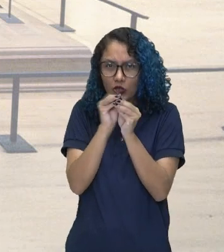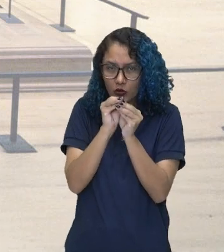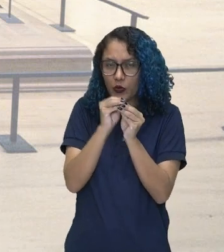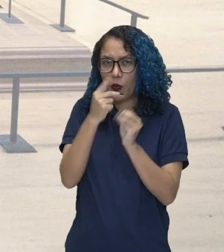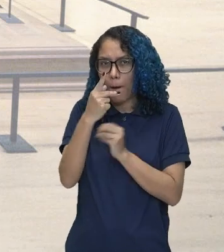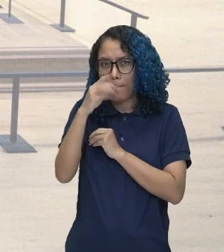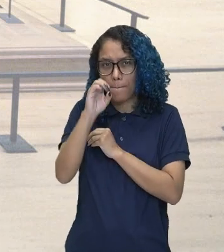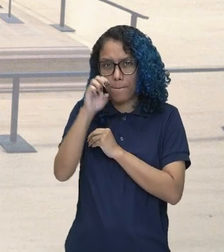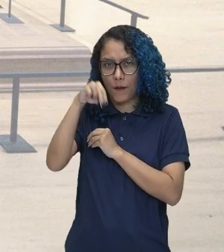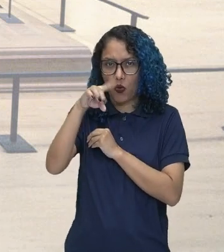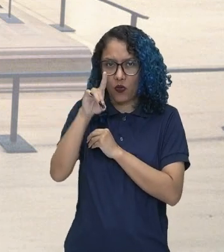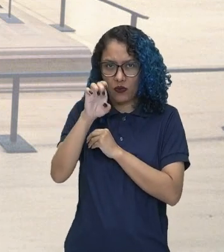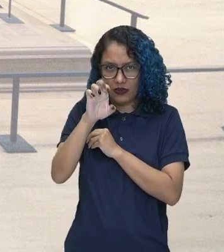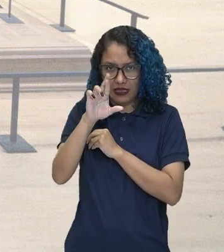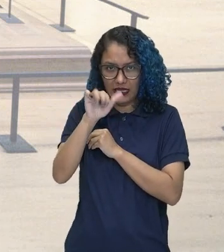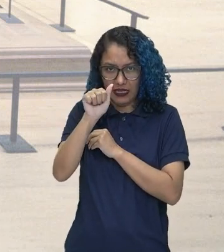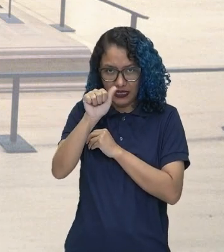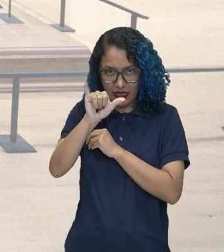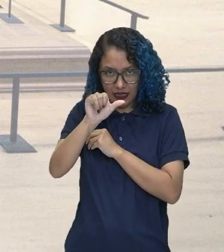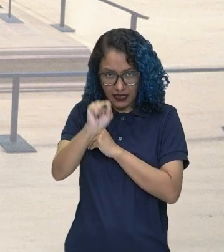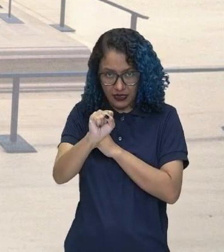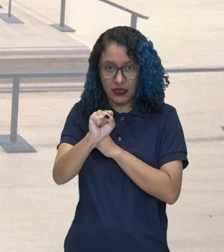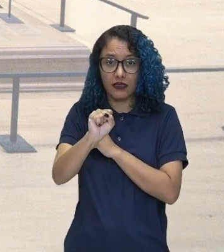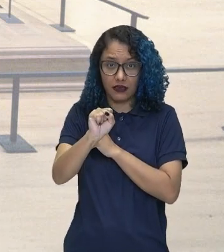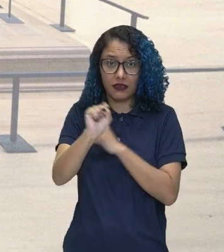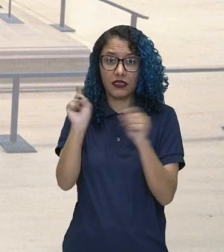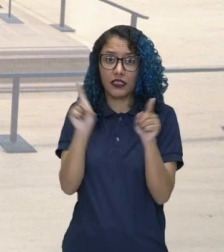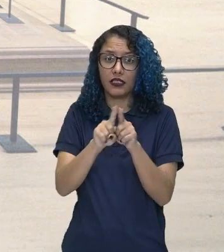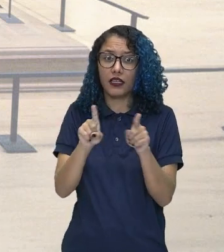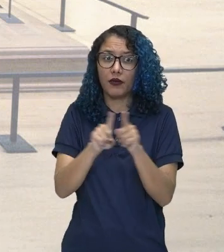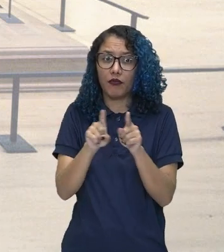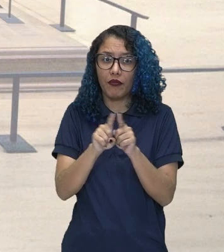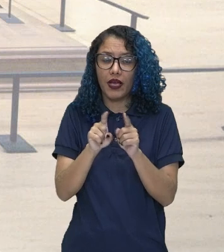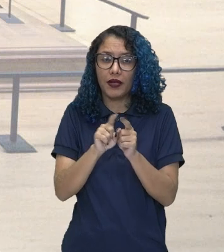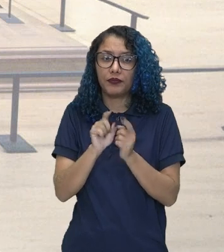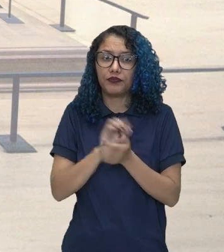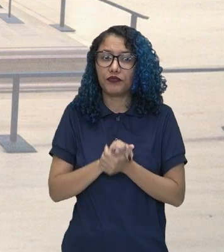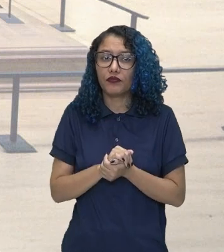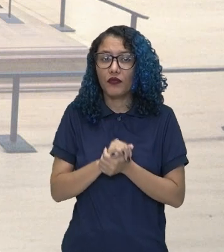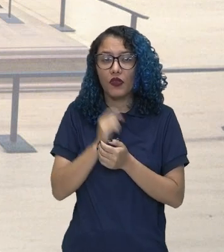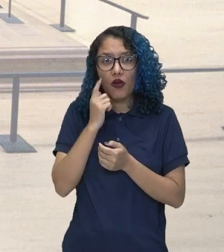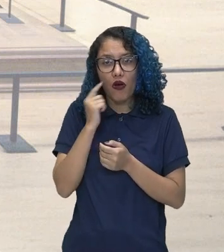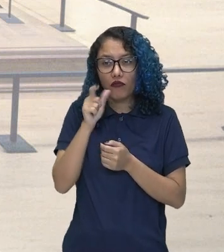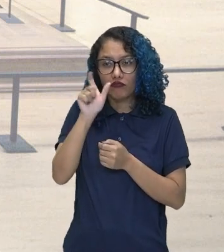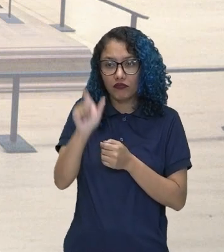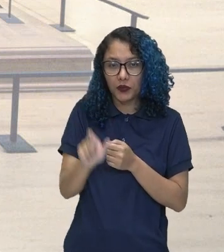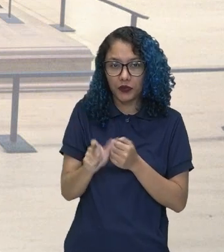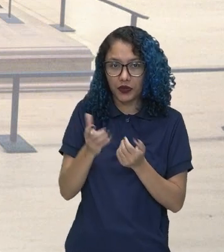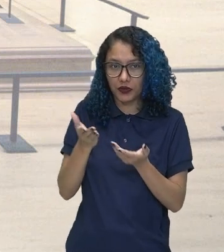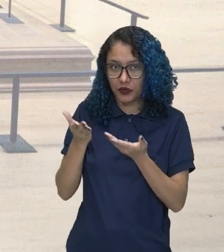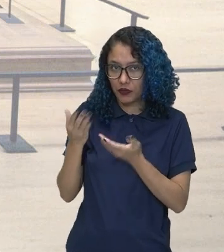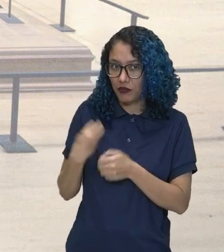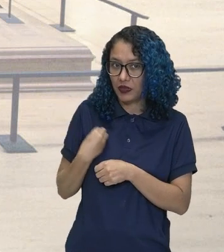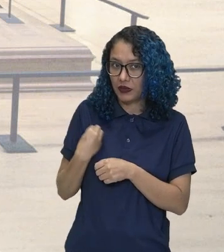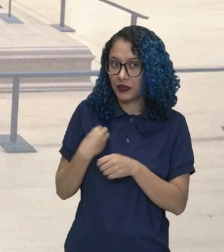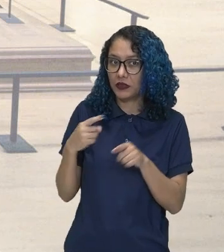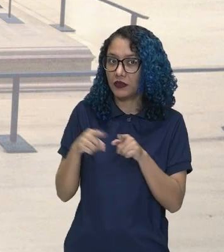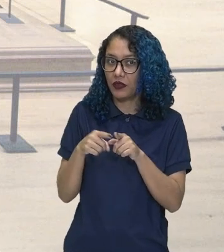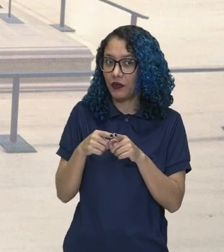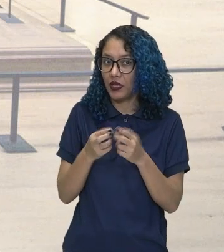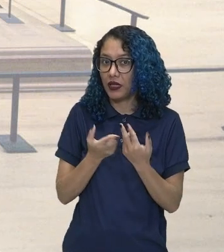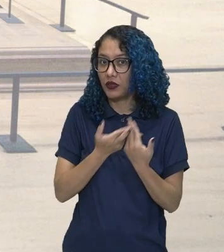E comigo eu tenho também um convidado que é responsável por